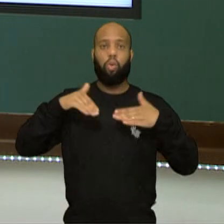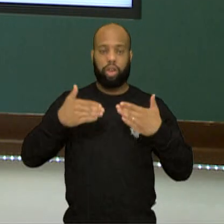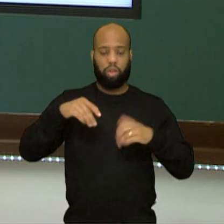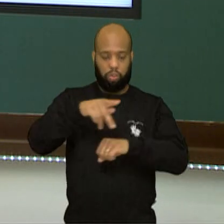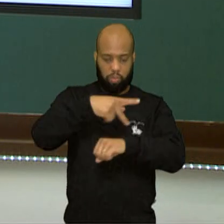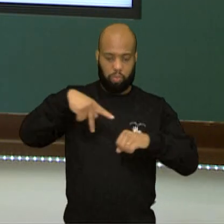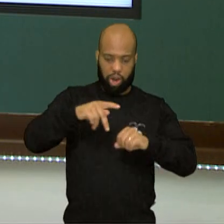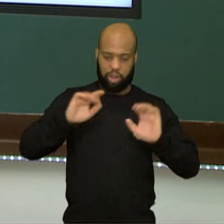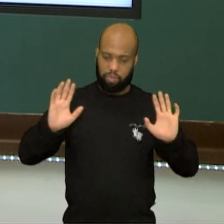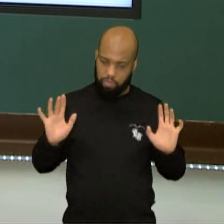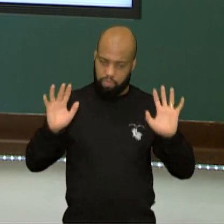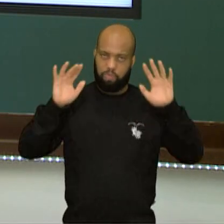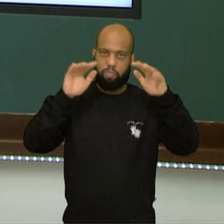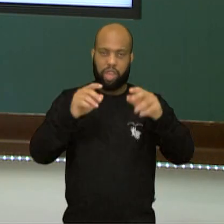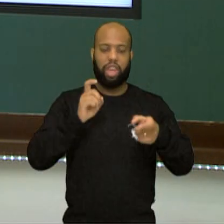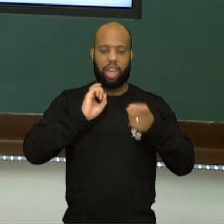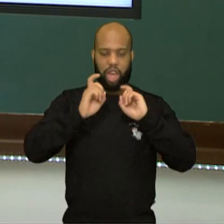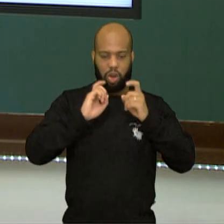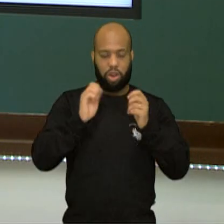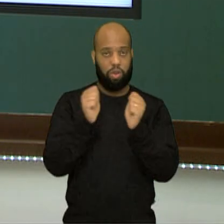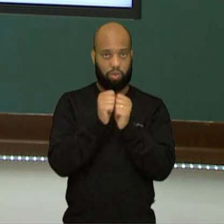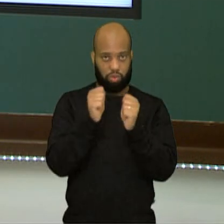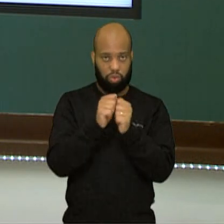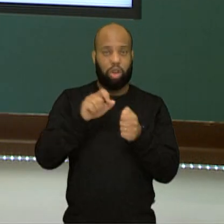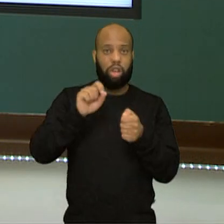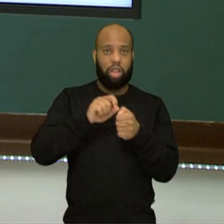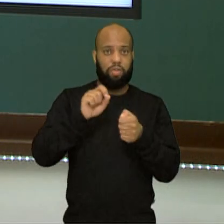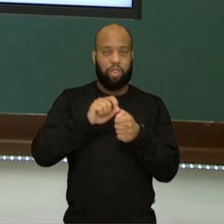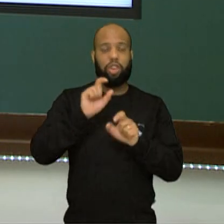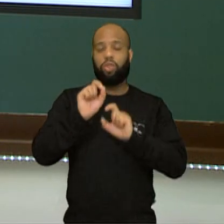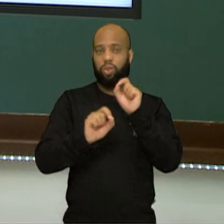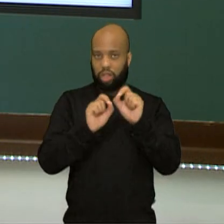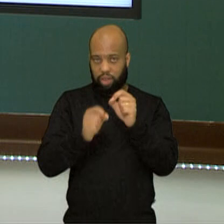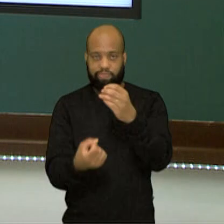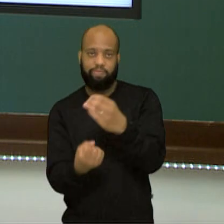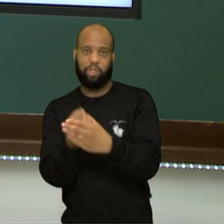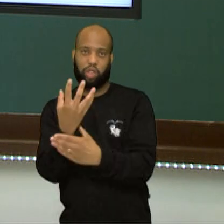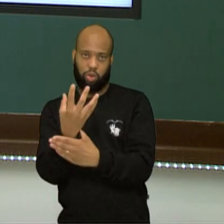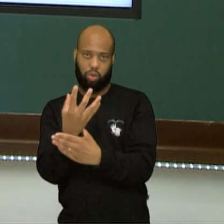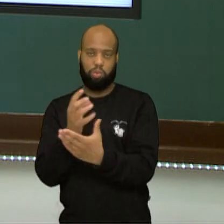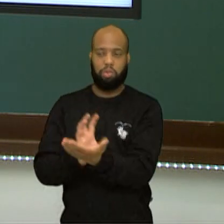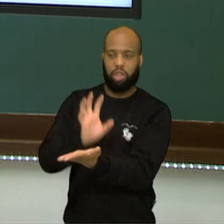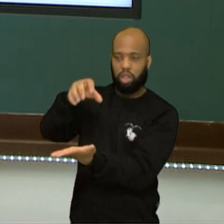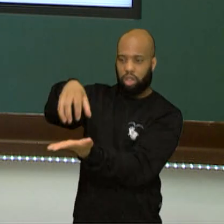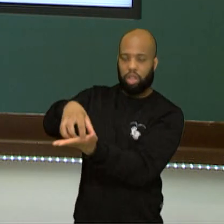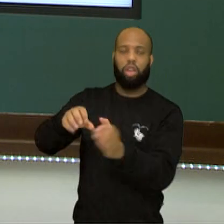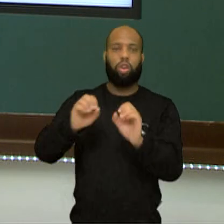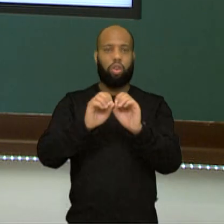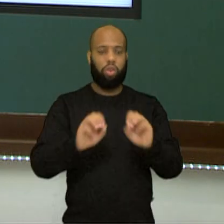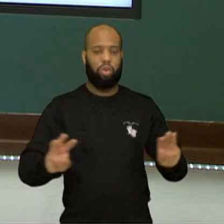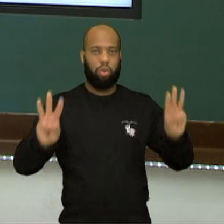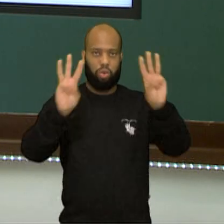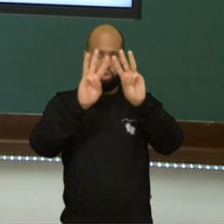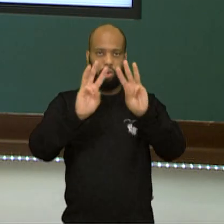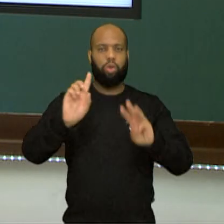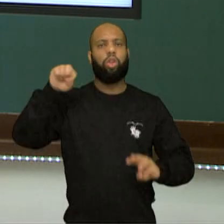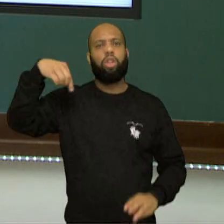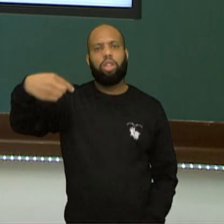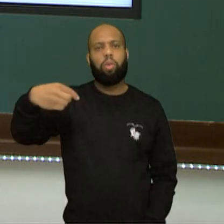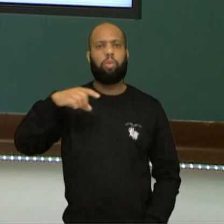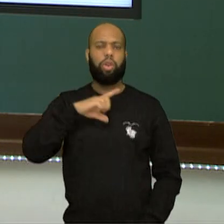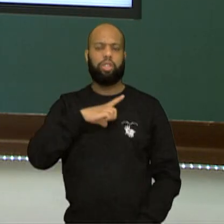criar essa organização, uma organização importante em nível mundial, e que a partir dali criaram várias agências,